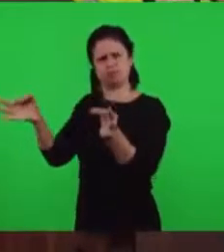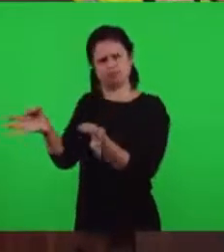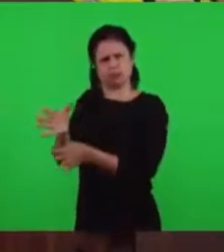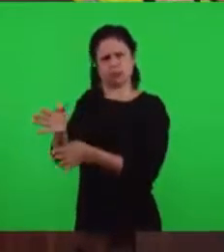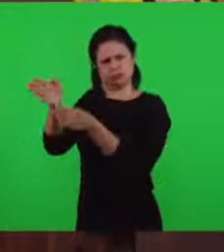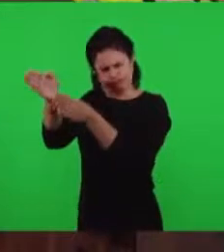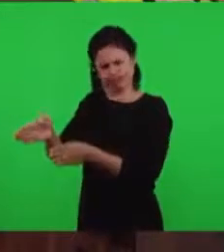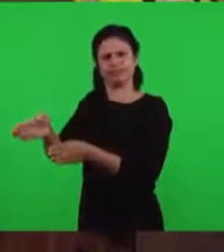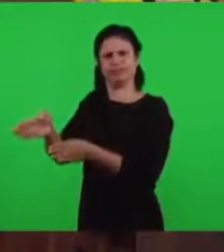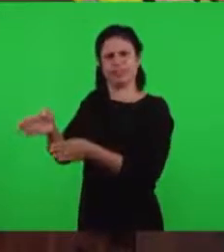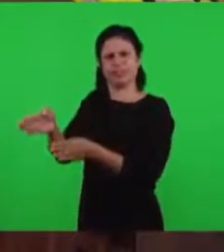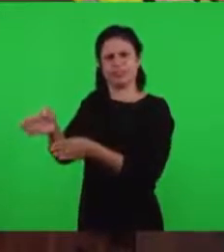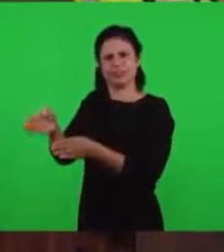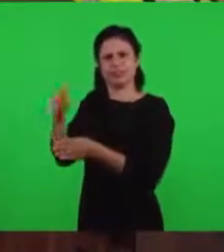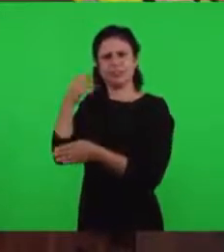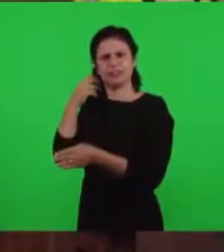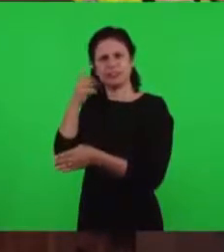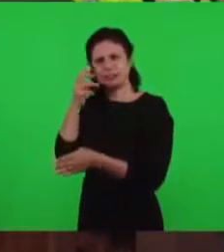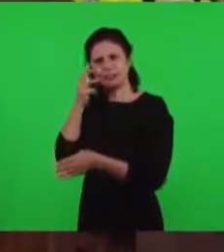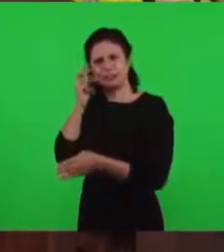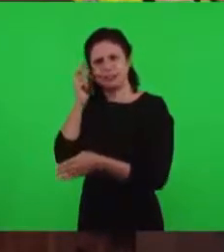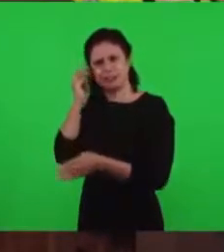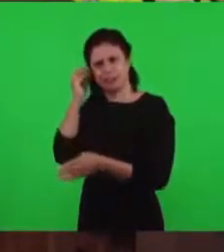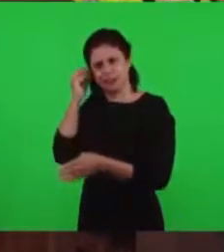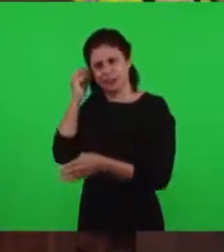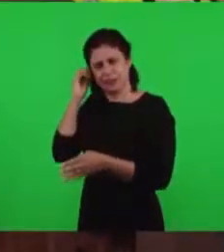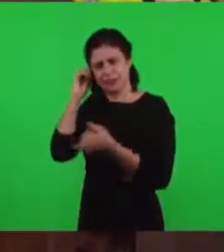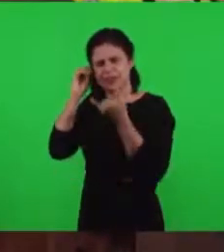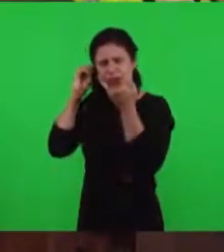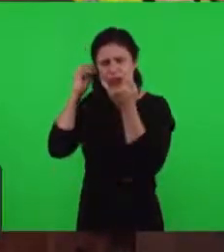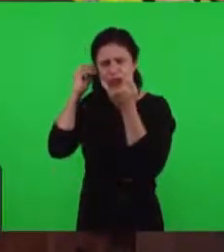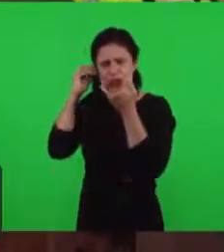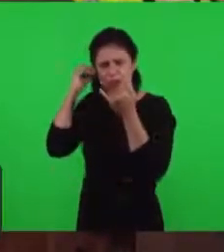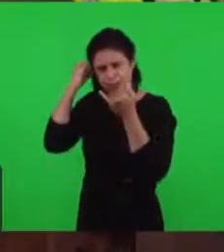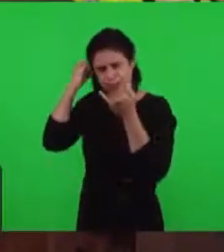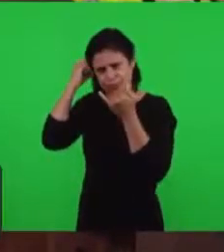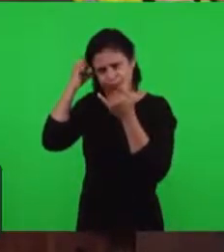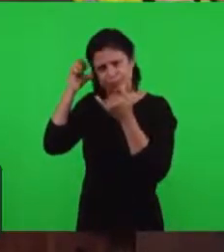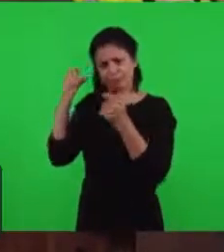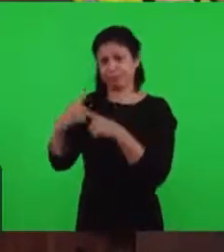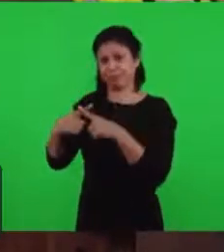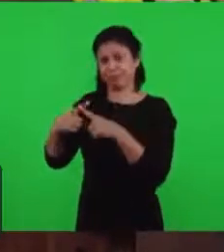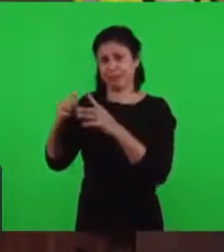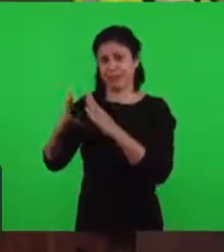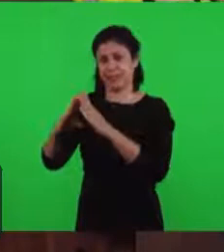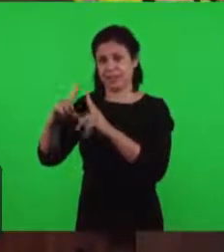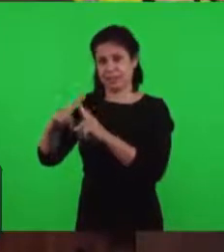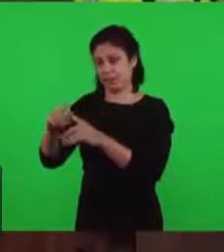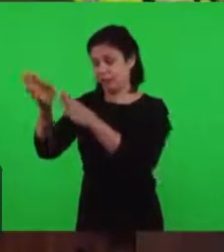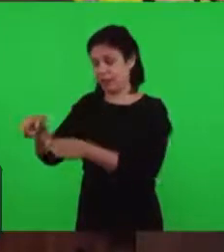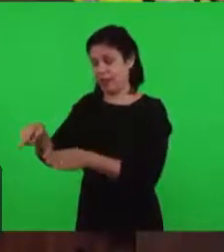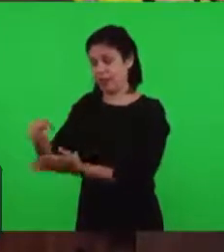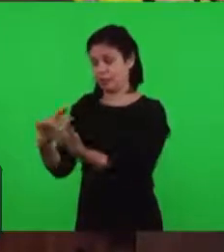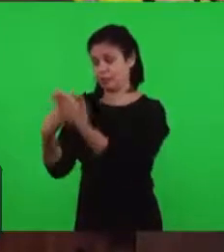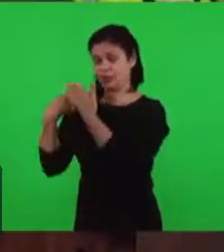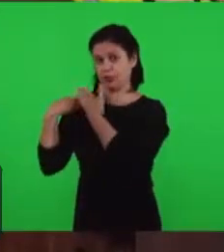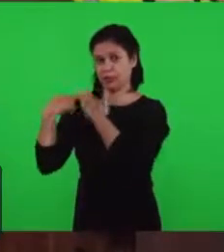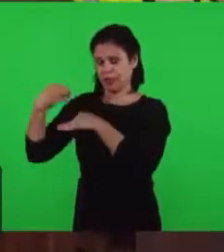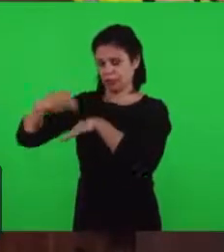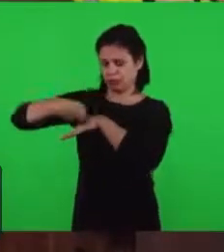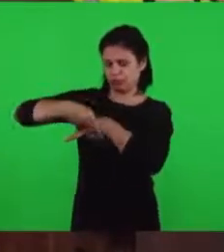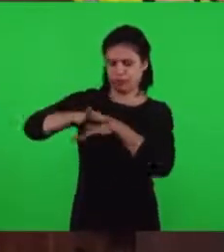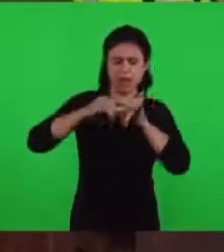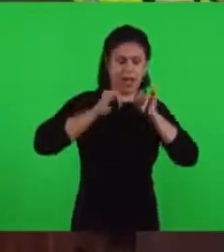carregar o peso da verdade para viver e anunciar essa verdade o que se nota